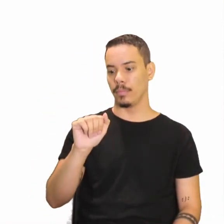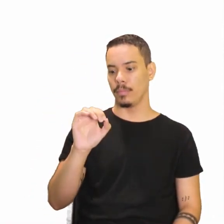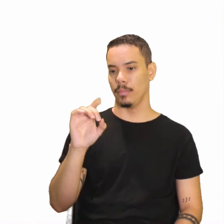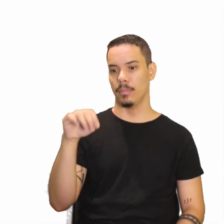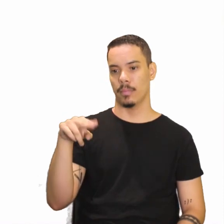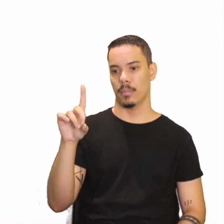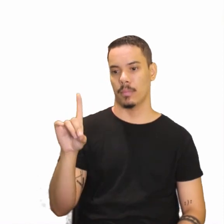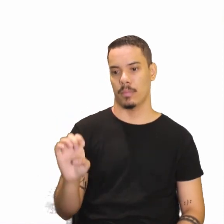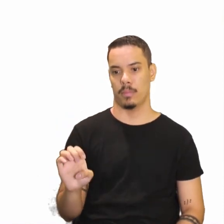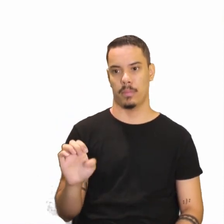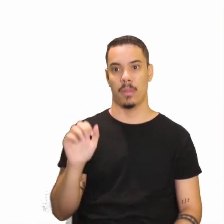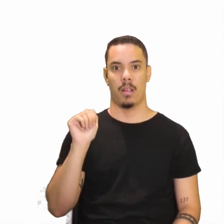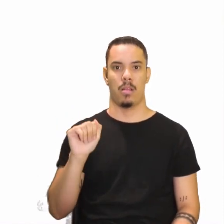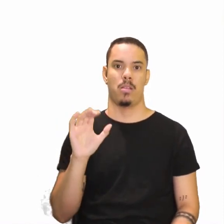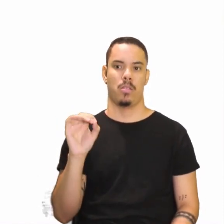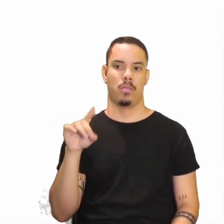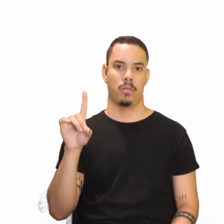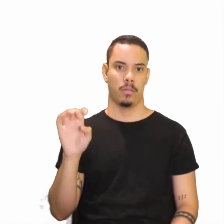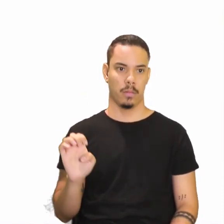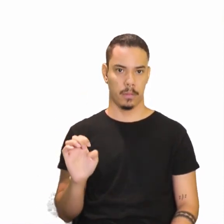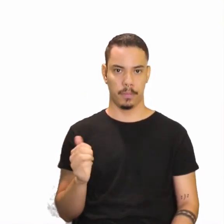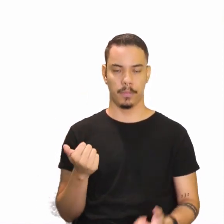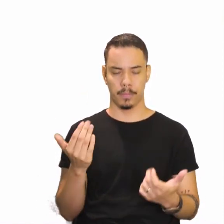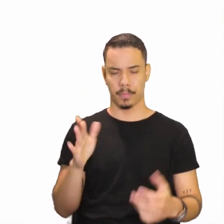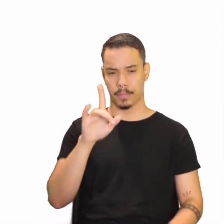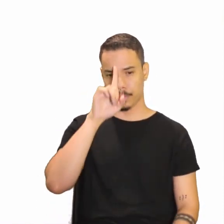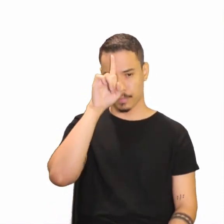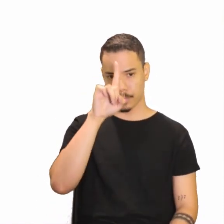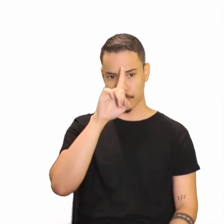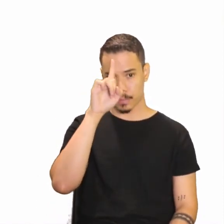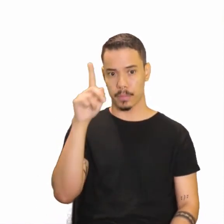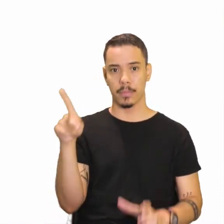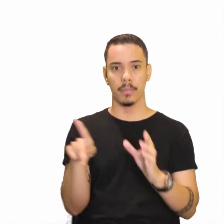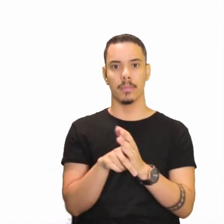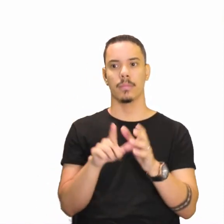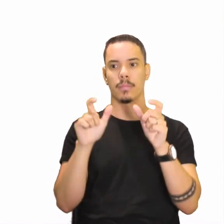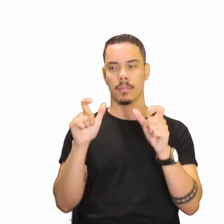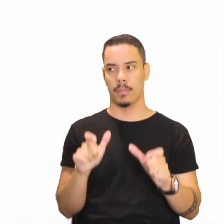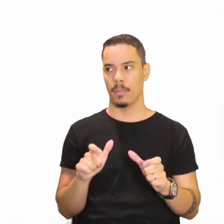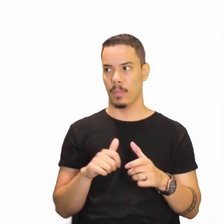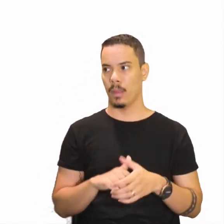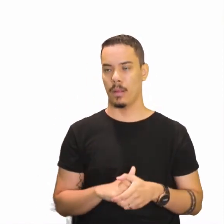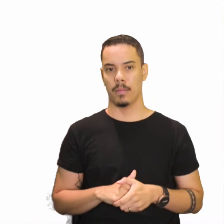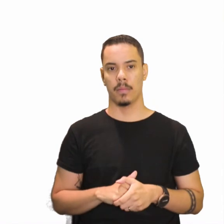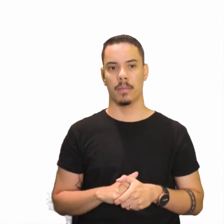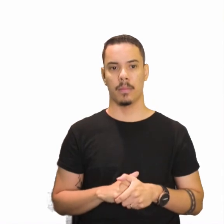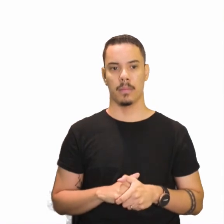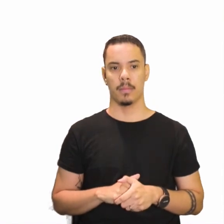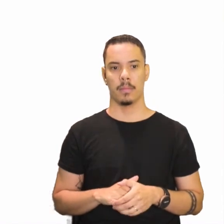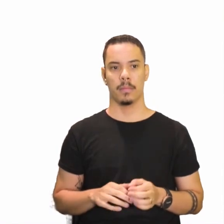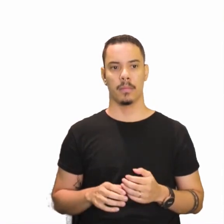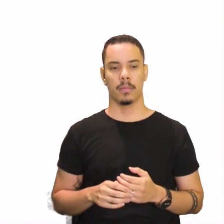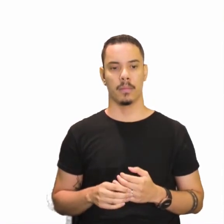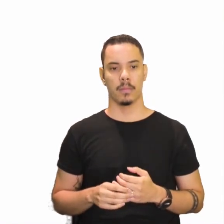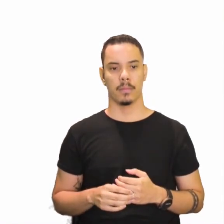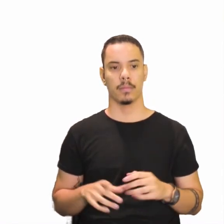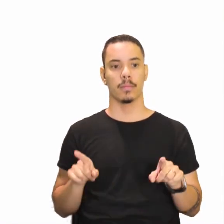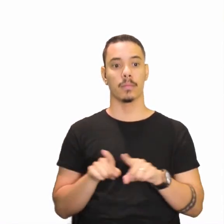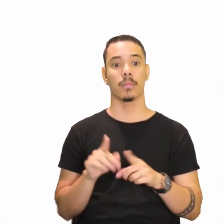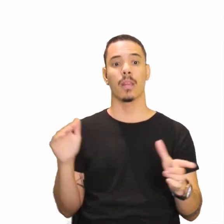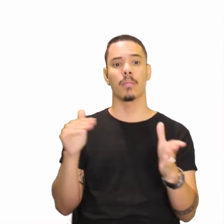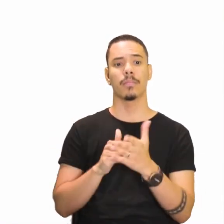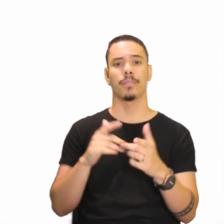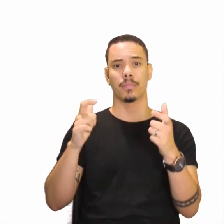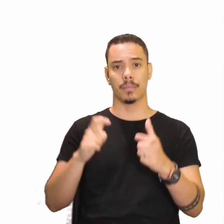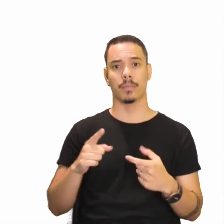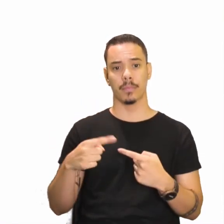né? Nos levará. Ideia de para onde, né? Até aonde vai a